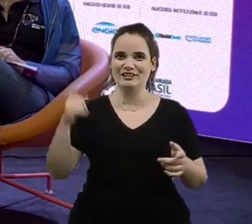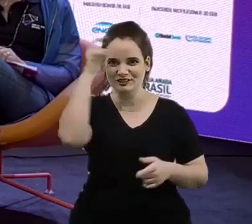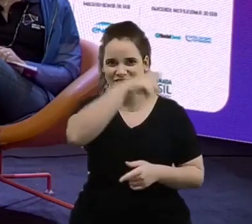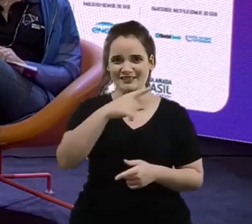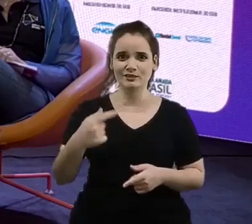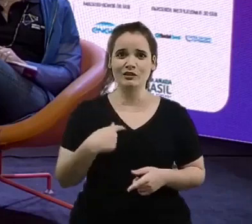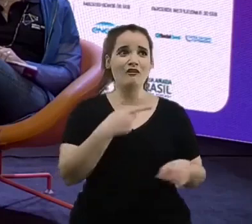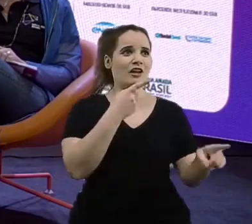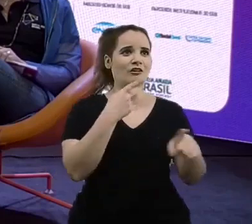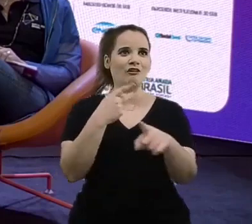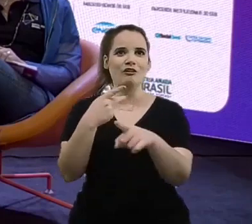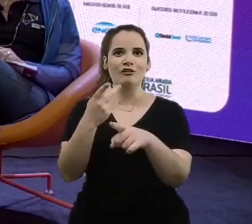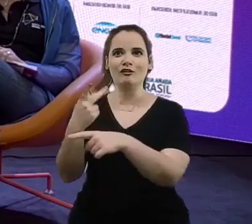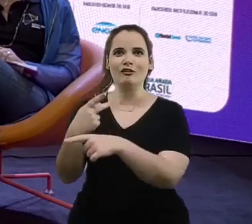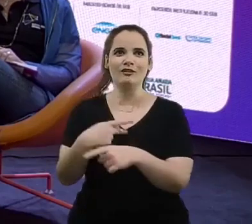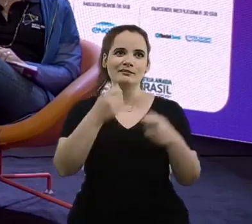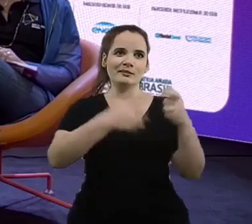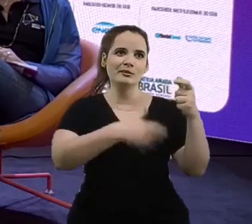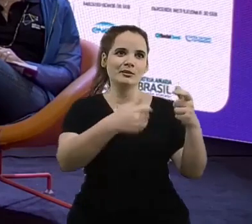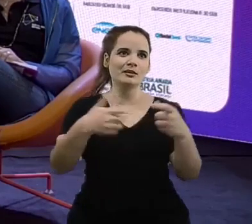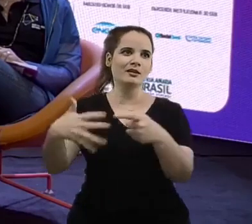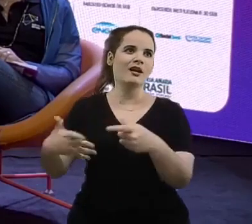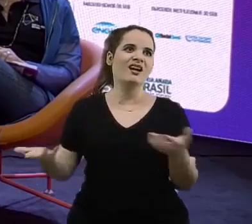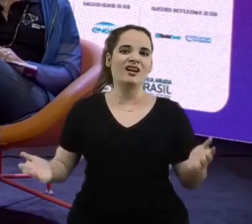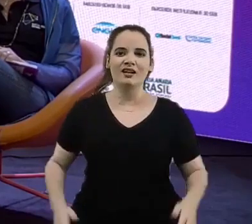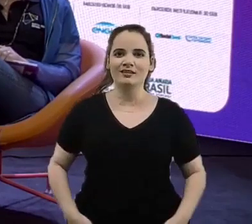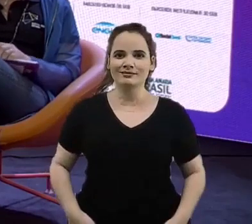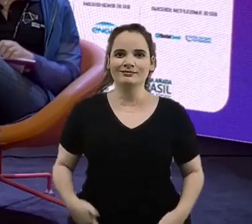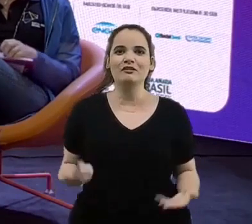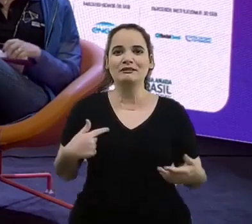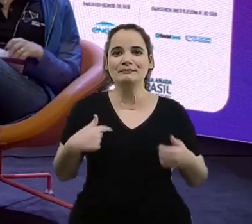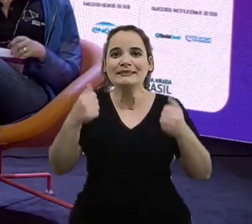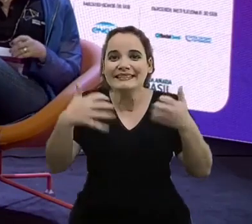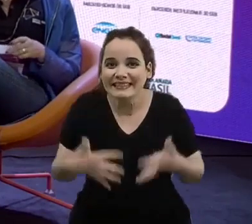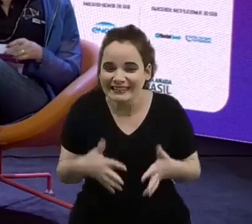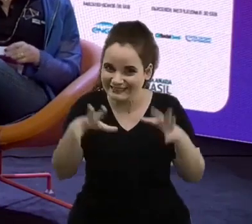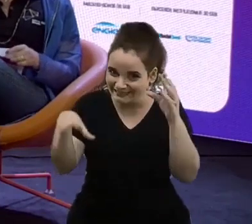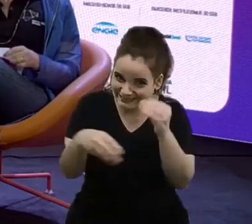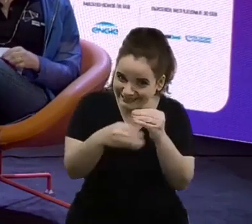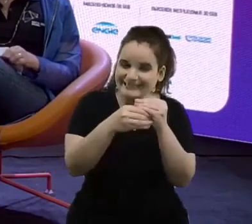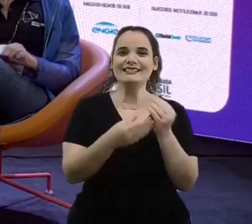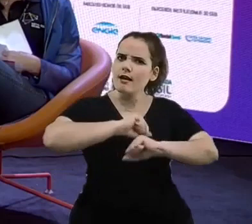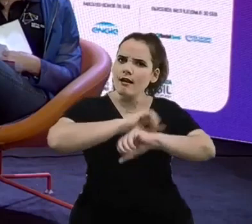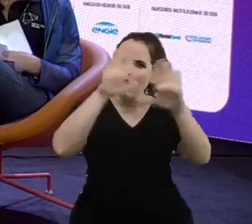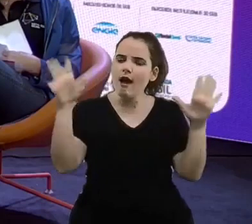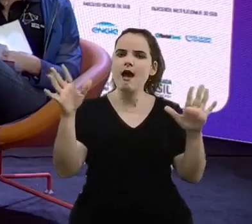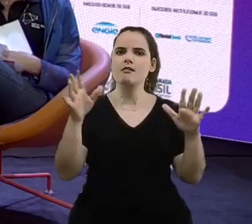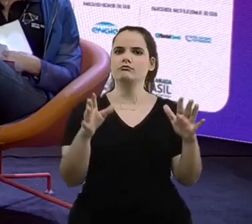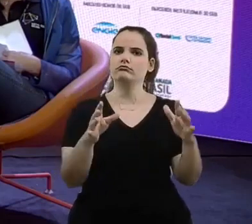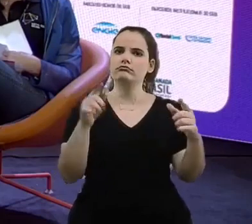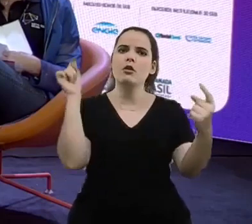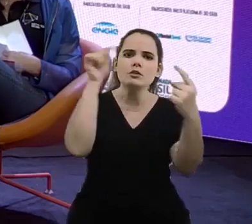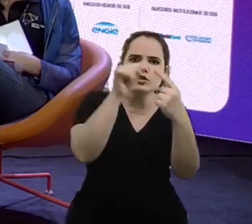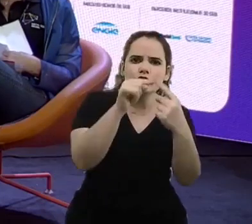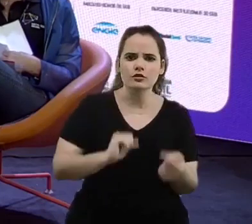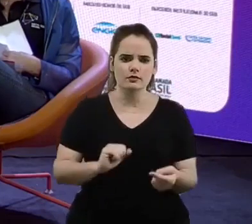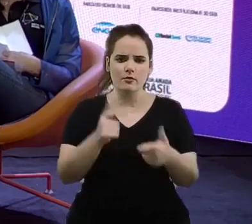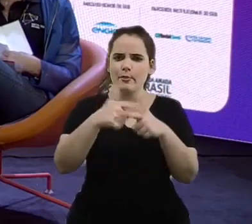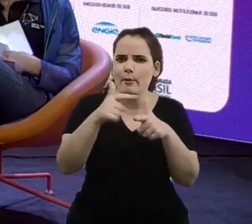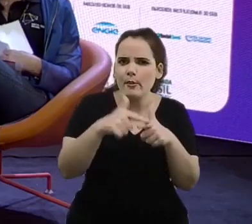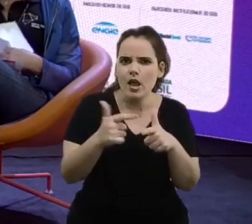que o gancho que eu queria colocar é claro, tá super legal, tem todos os elogios que a Fernanda fez, que eu não vou me repetir,